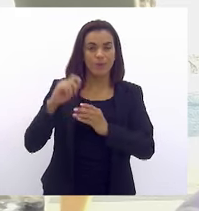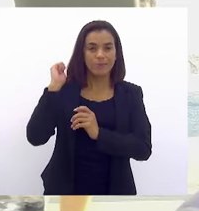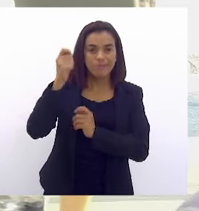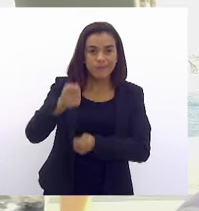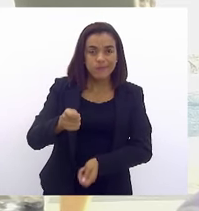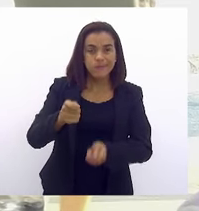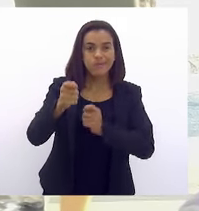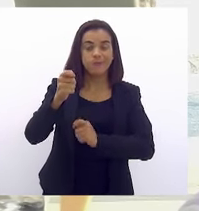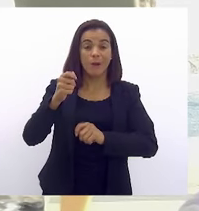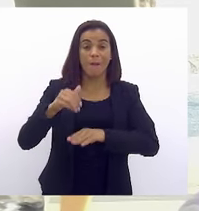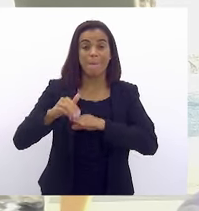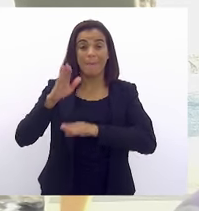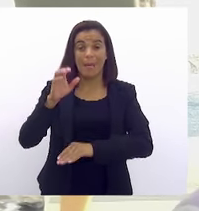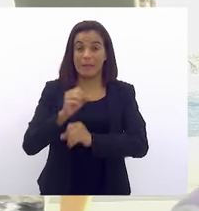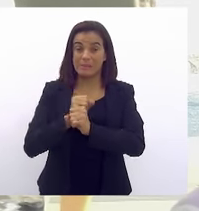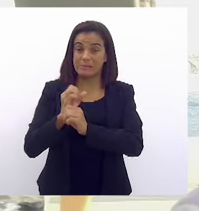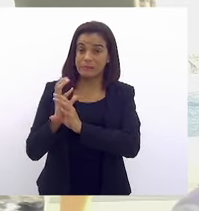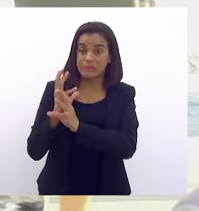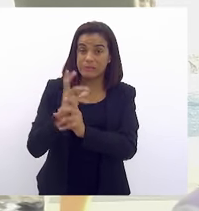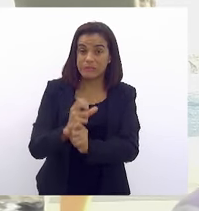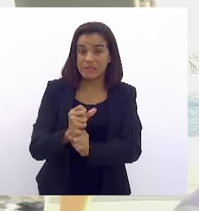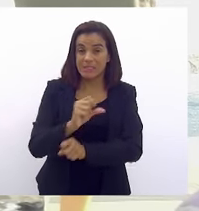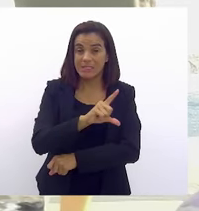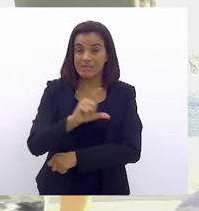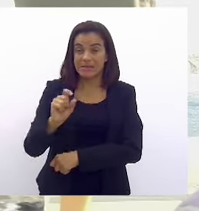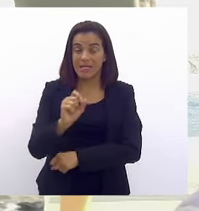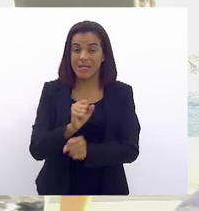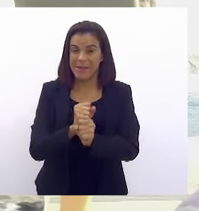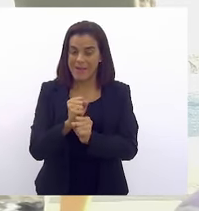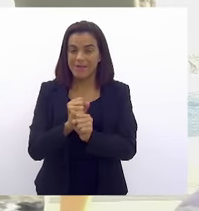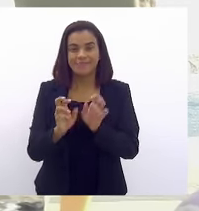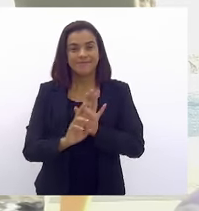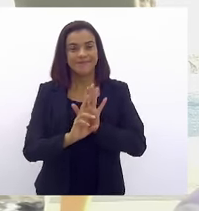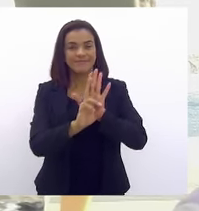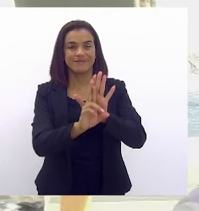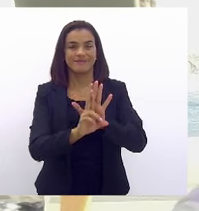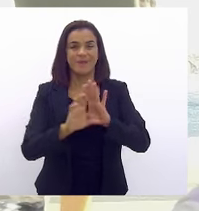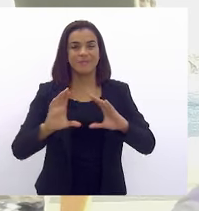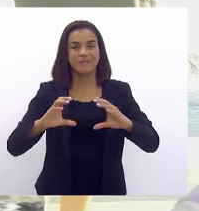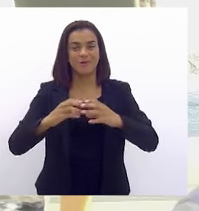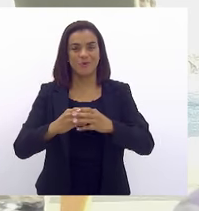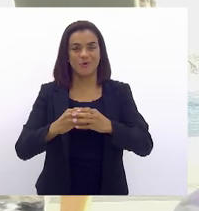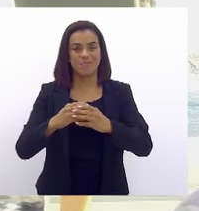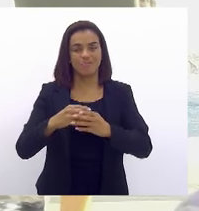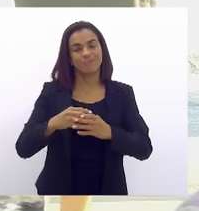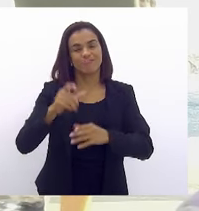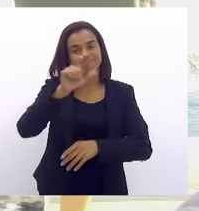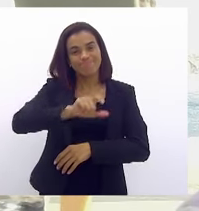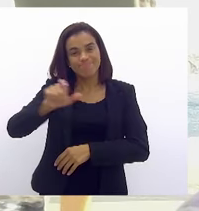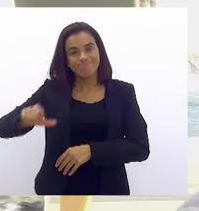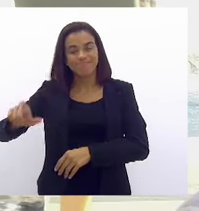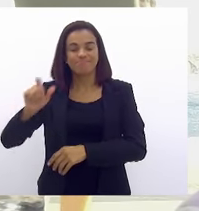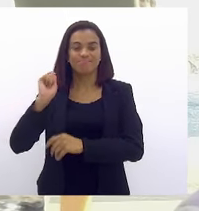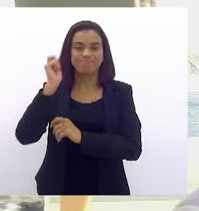mais de 100 anos de existência na nossa cidade e representa o povo pescador local em Ribeirinha.